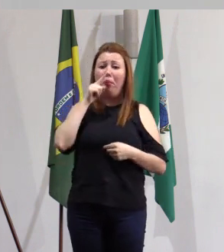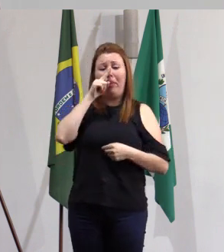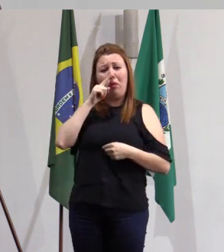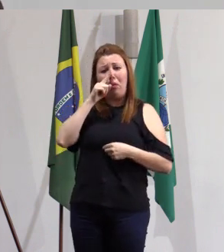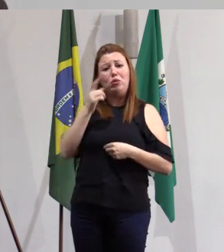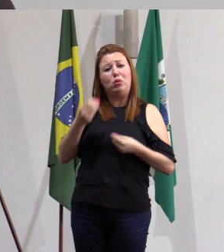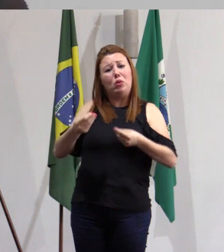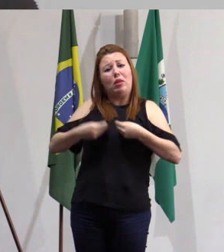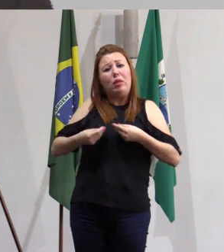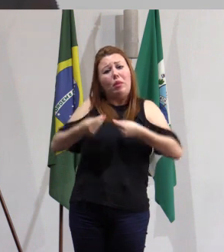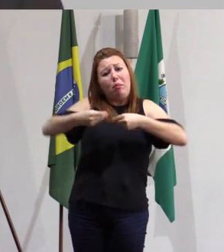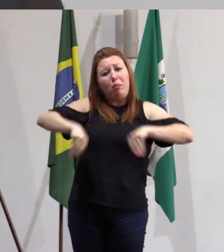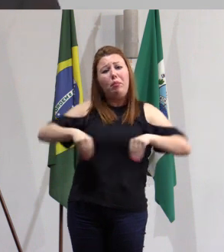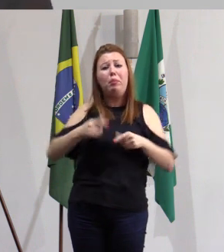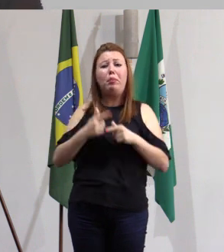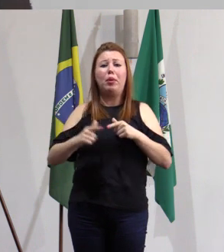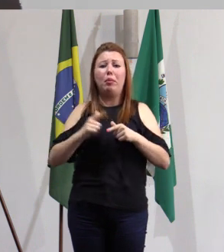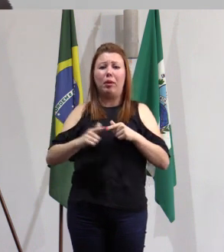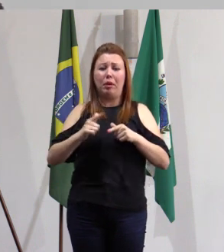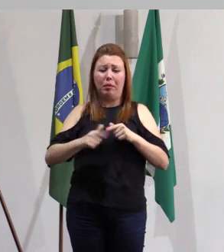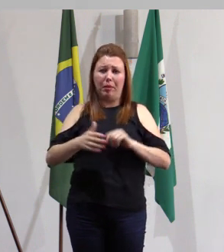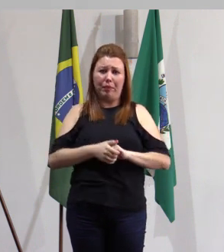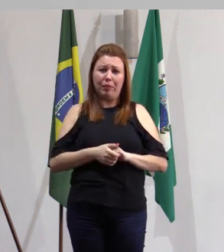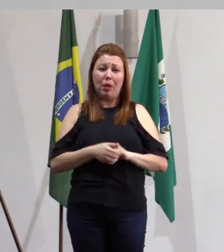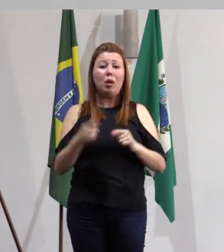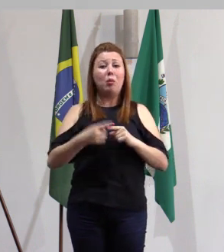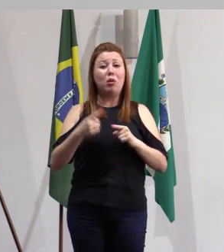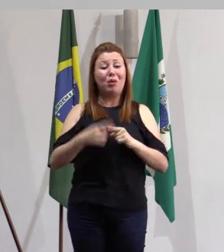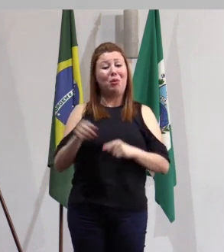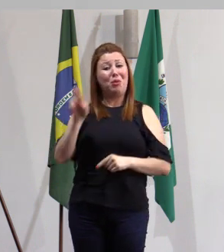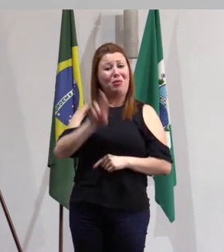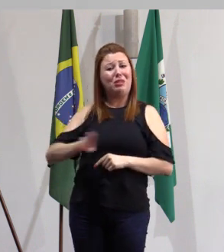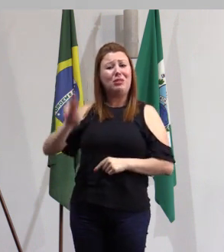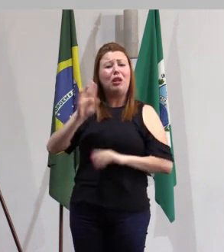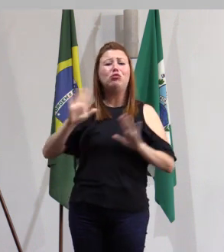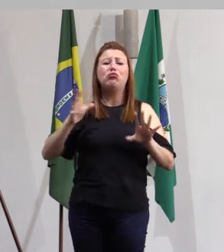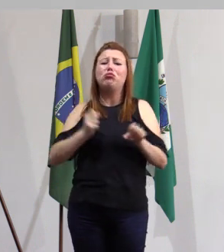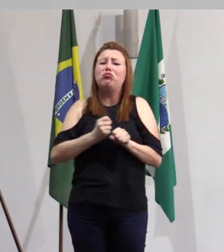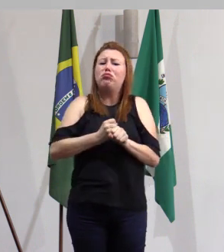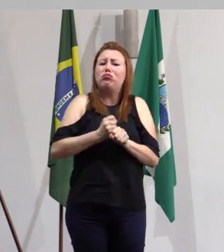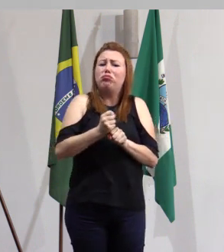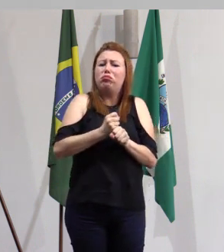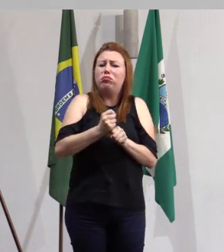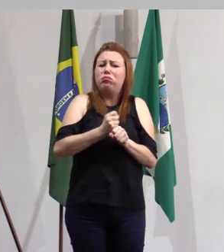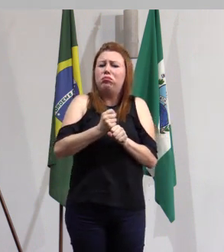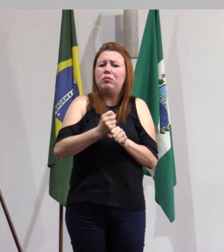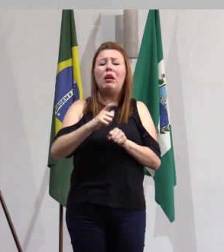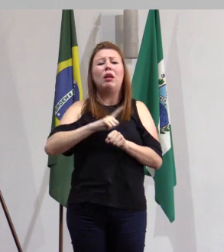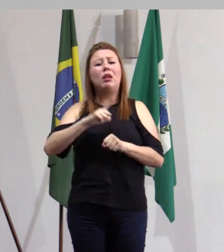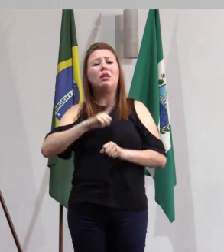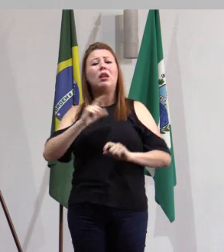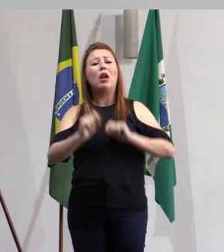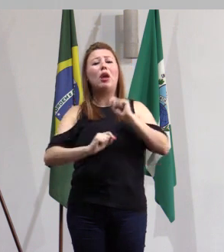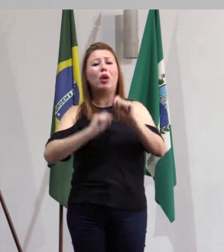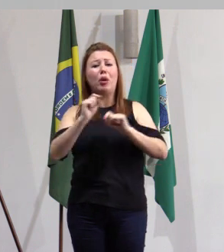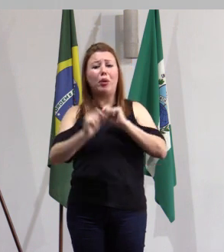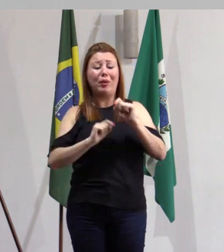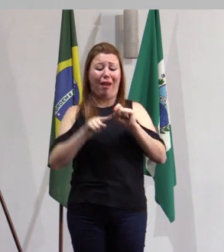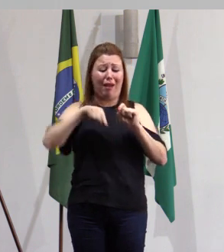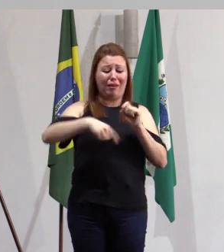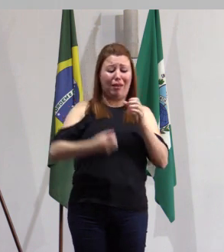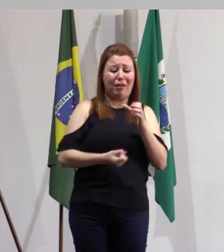A universidade, há séculos, tem desempenhado o papel de ser o repositório do